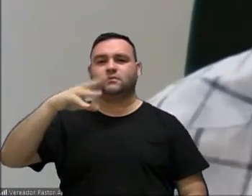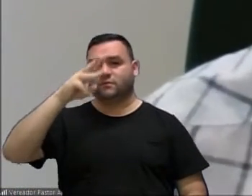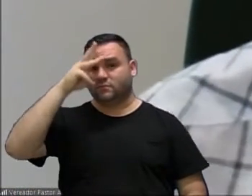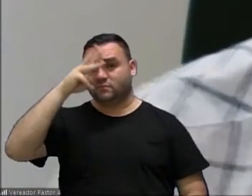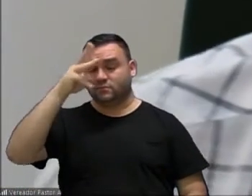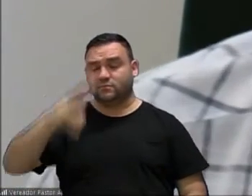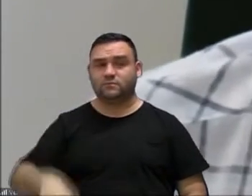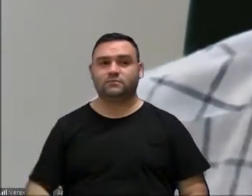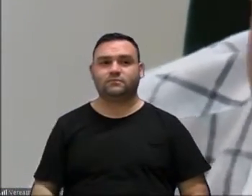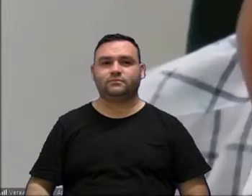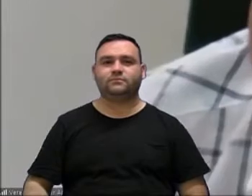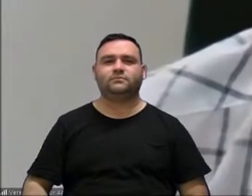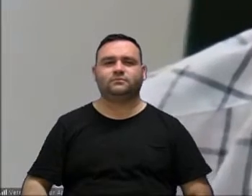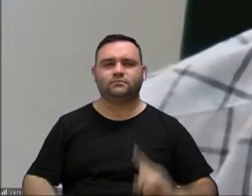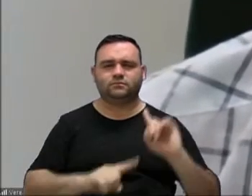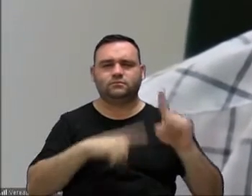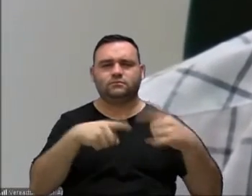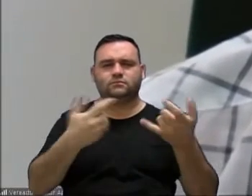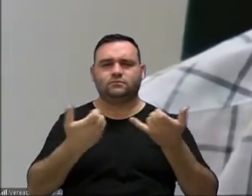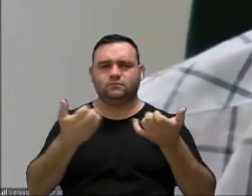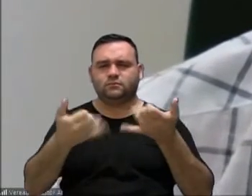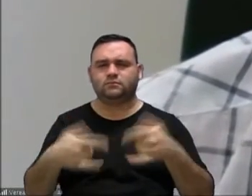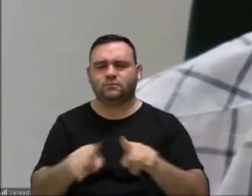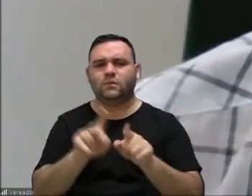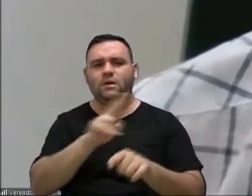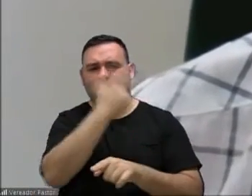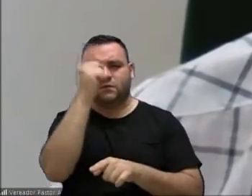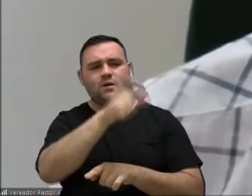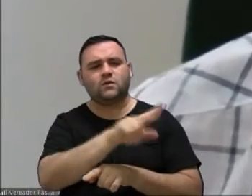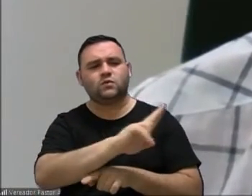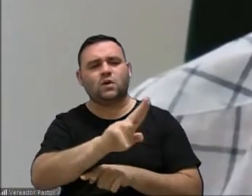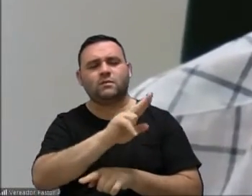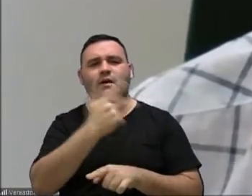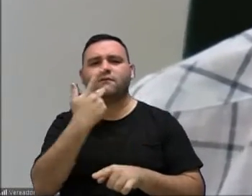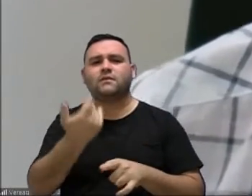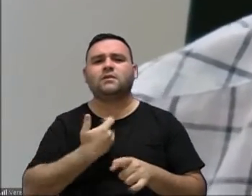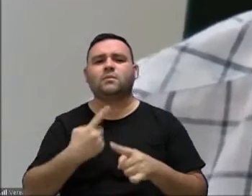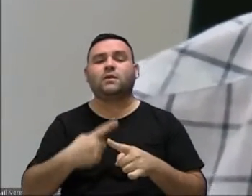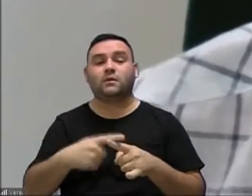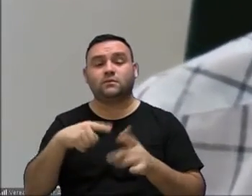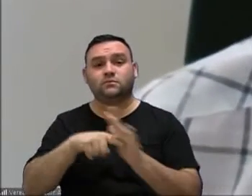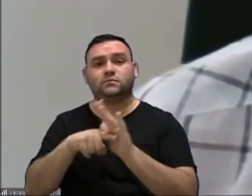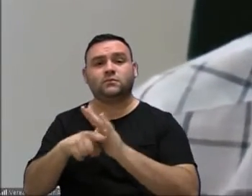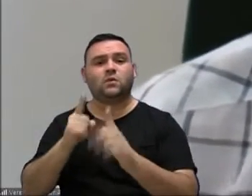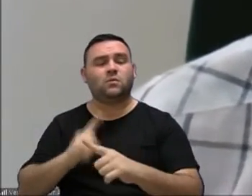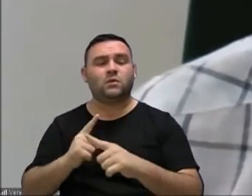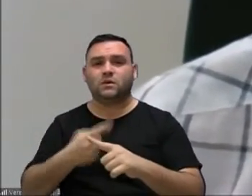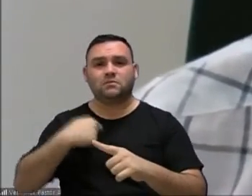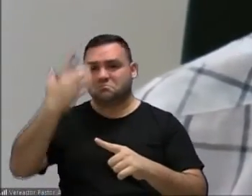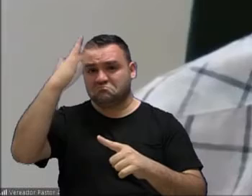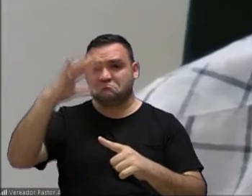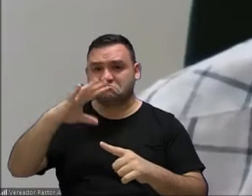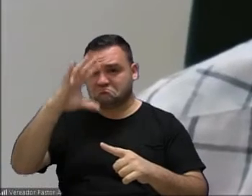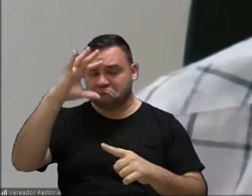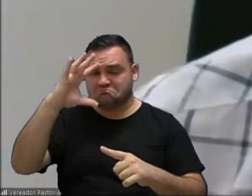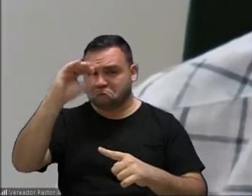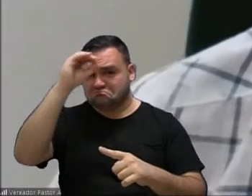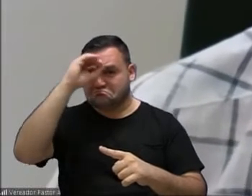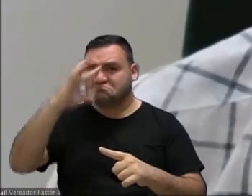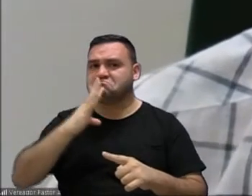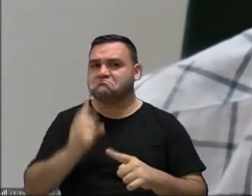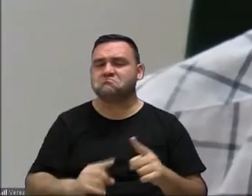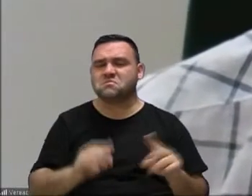Vanderlei. Me parece que me passa, por favor, o nome dessa pessoa que está falando que eu quero ver em relação que eu não tenho também nenhum conhecimento